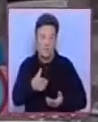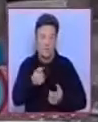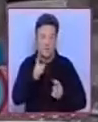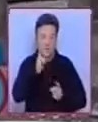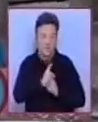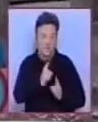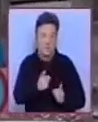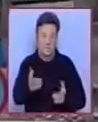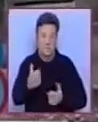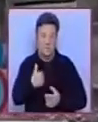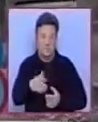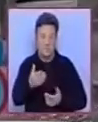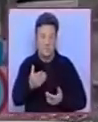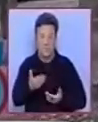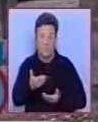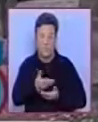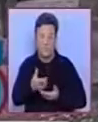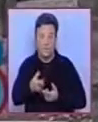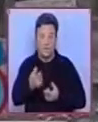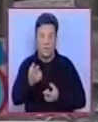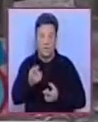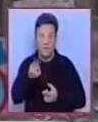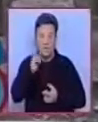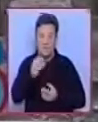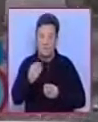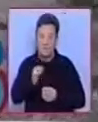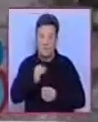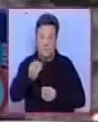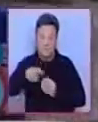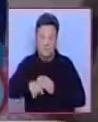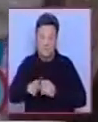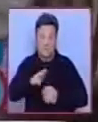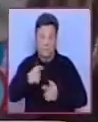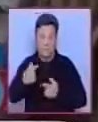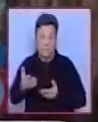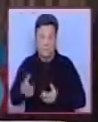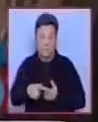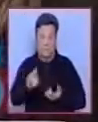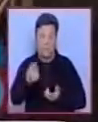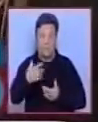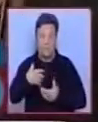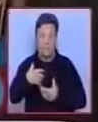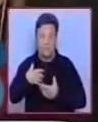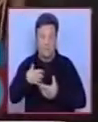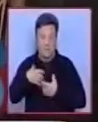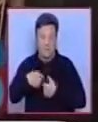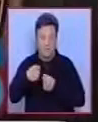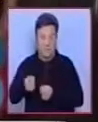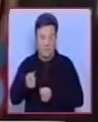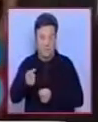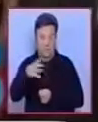isso mesmo. Nós vamos tratar do património mais profundo que Portugal tem. Um investimento no turismo que acaba